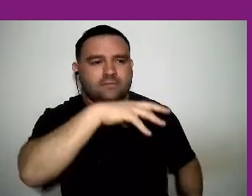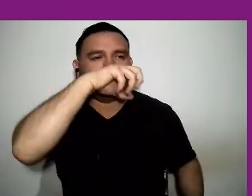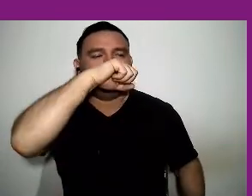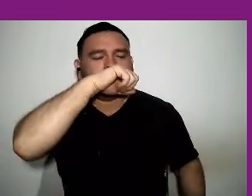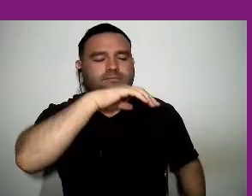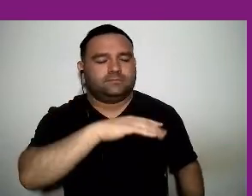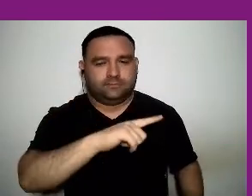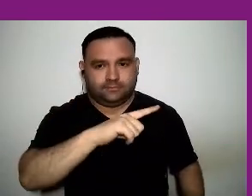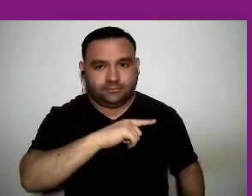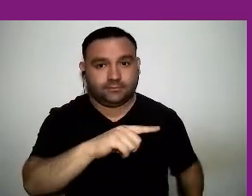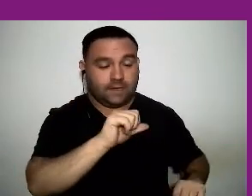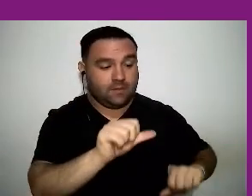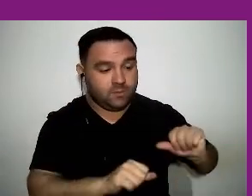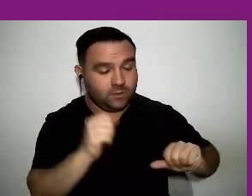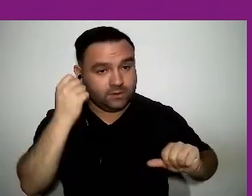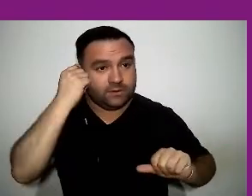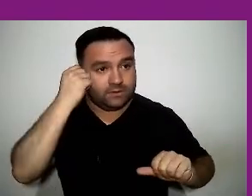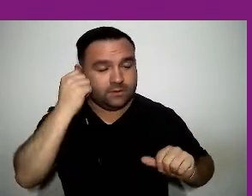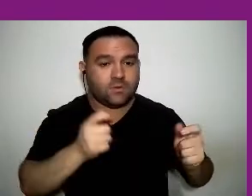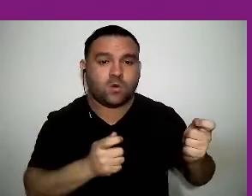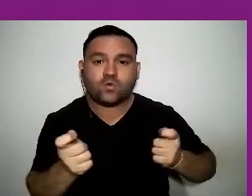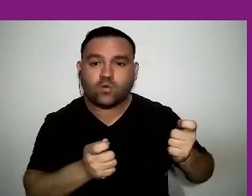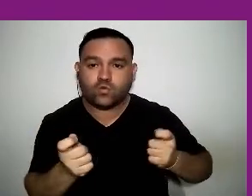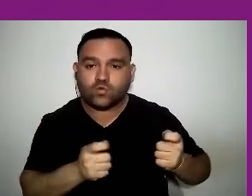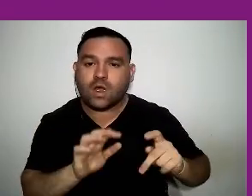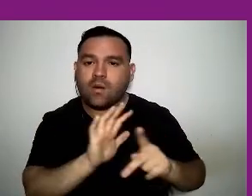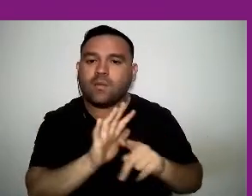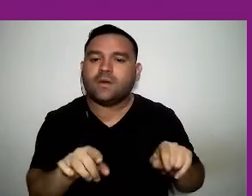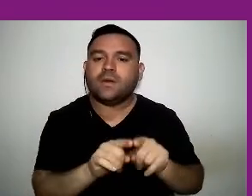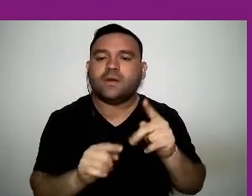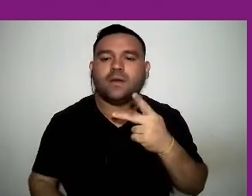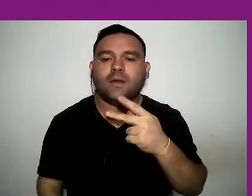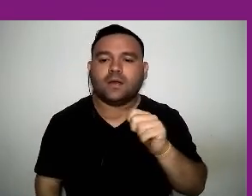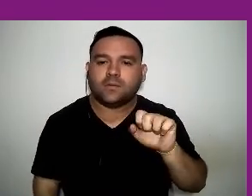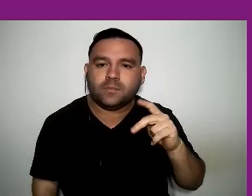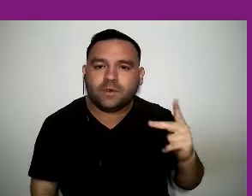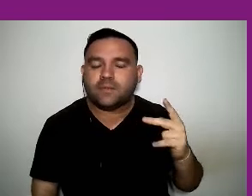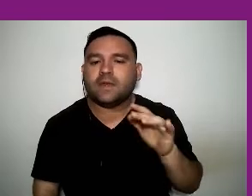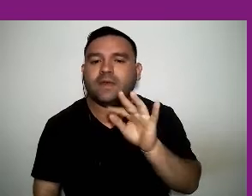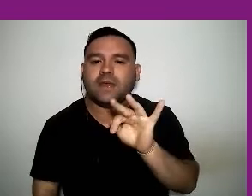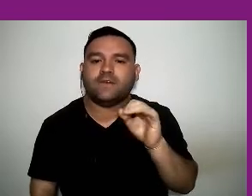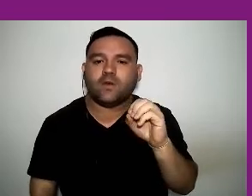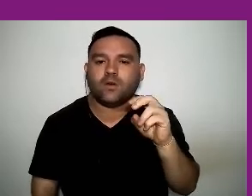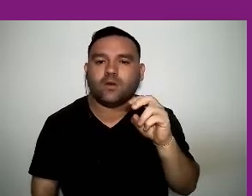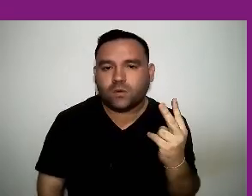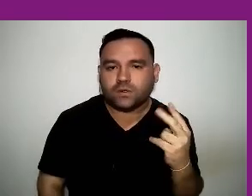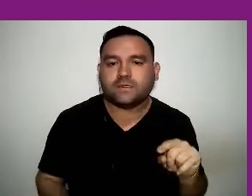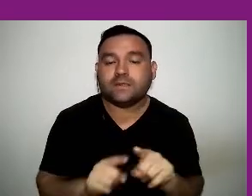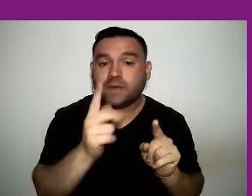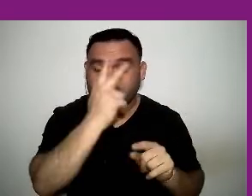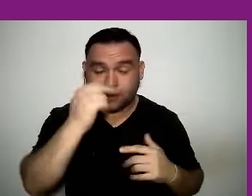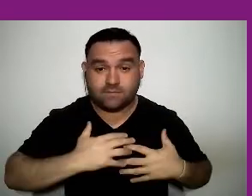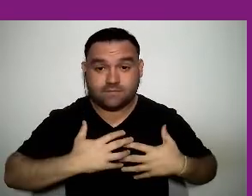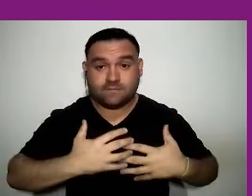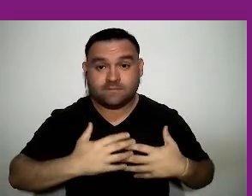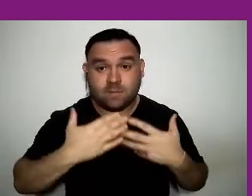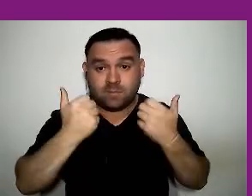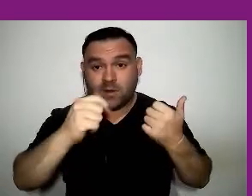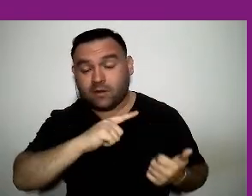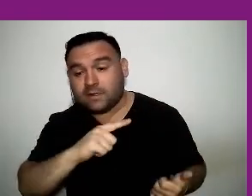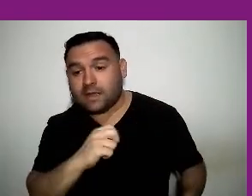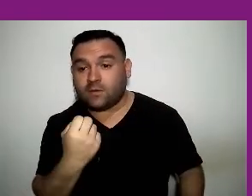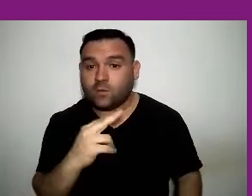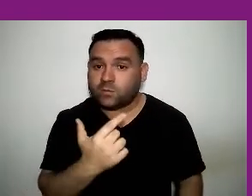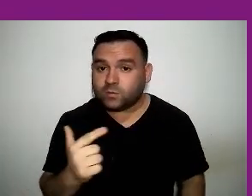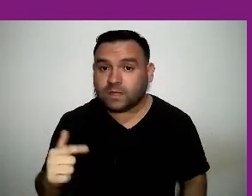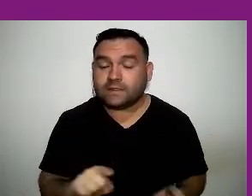espontaneamente, a mudança no do ajuste de PIP, de FiO2, se o paciente está respirando melhor, tem